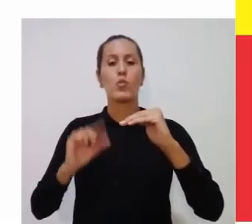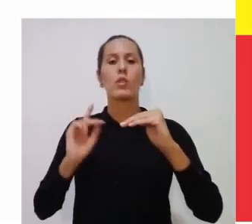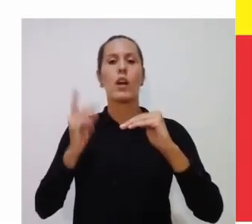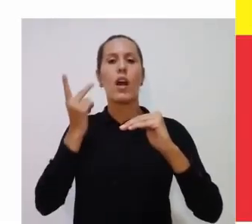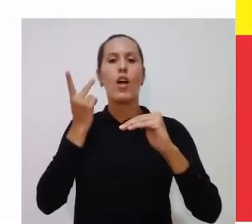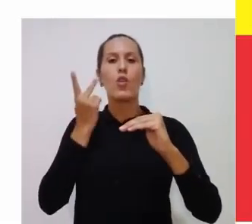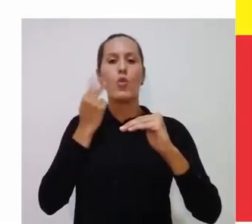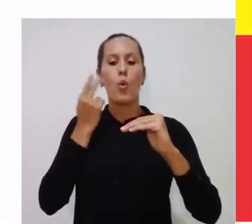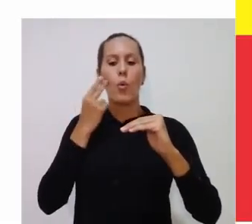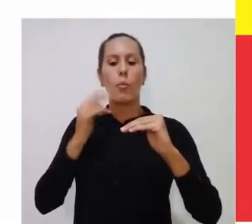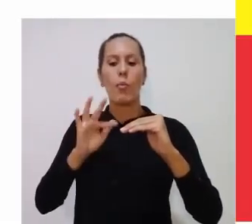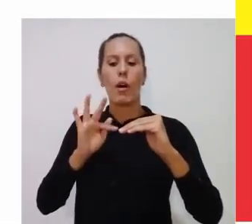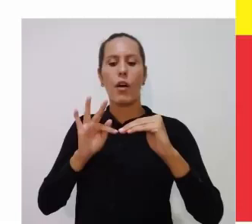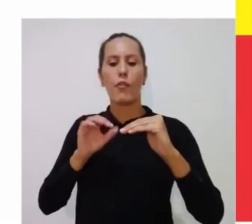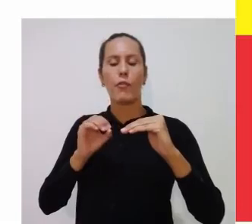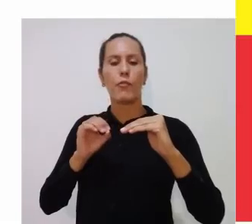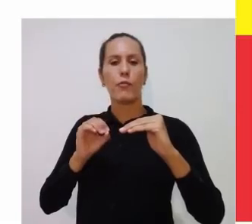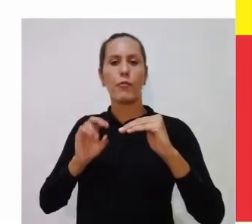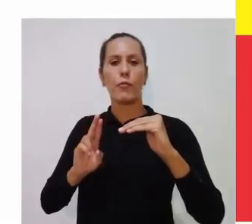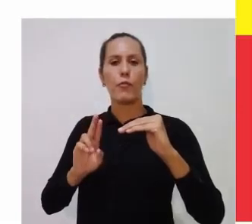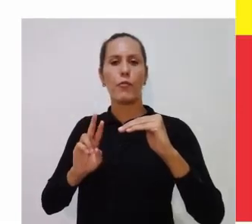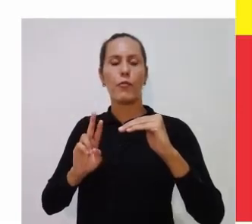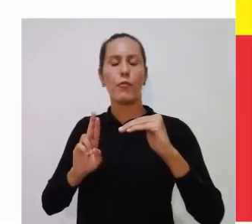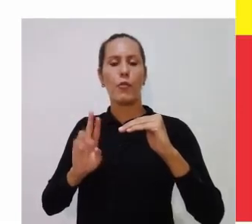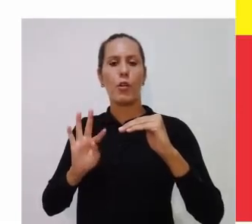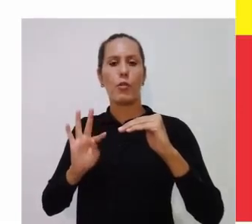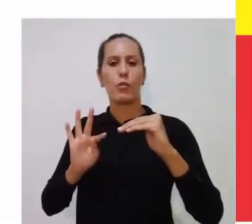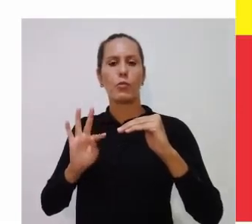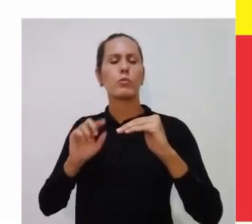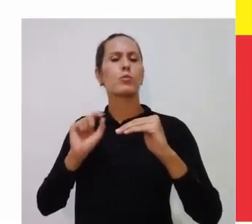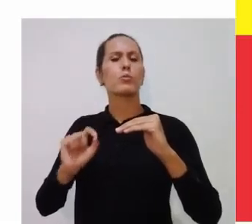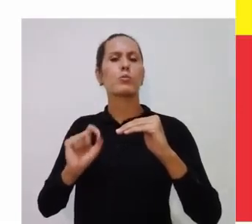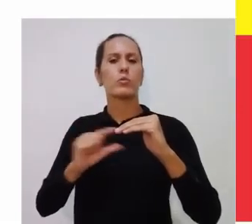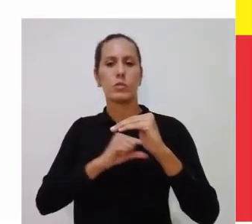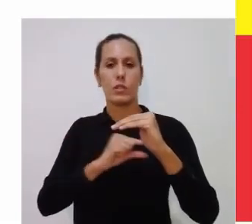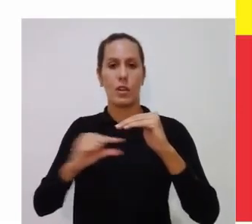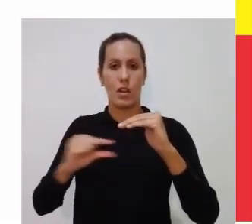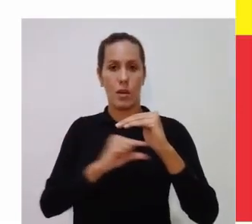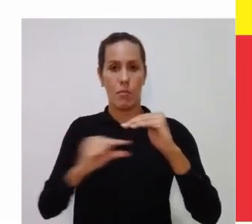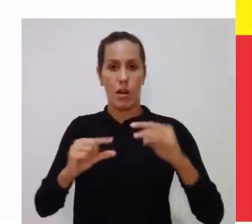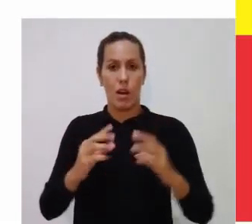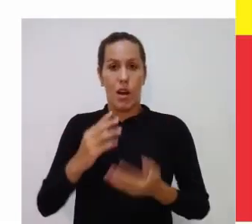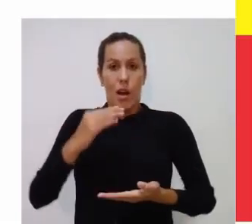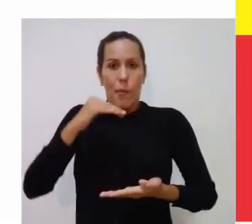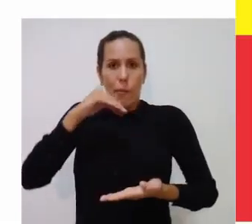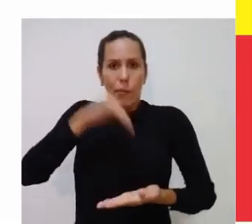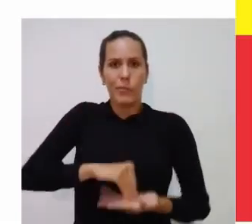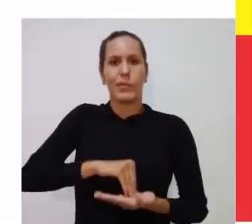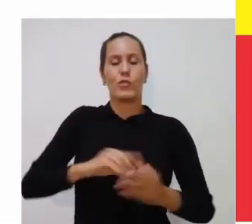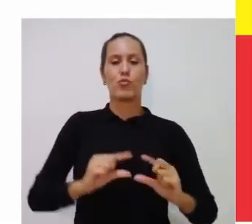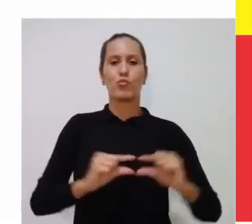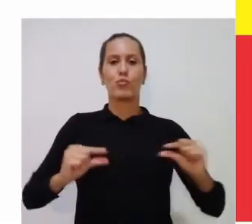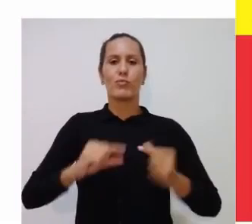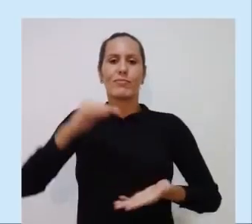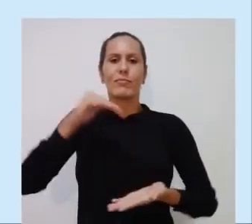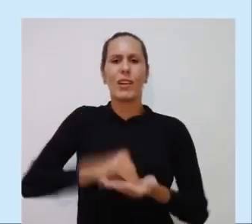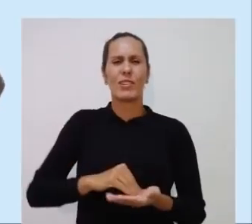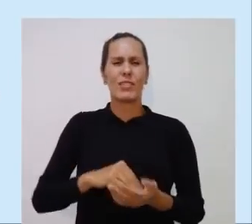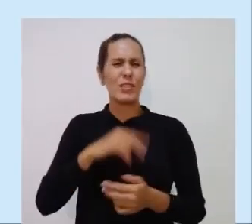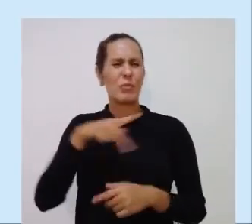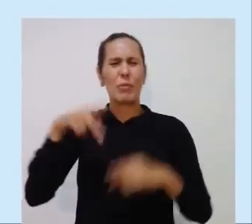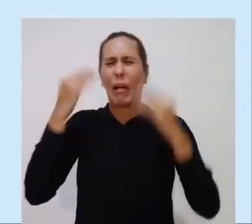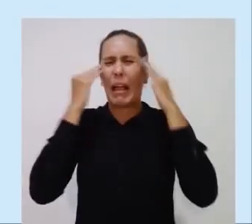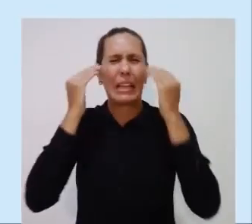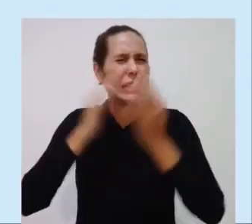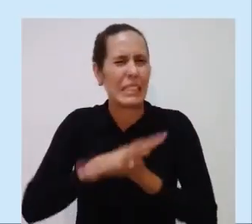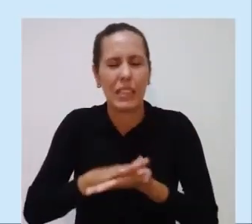funcionam a Normal Fault. Essa Normal Fault é a parte mais abaixo da litosfera. Então,